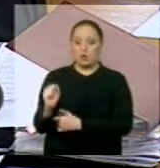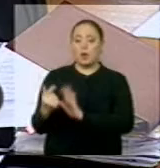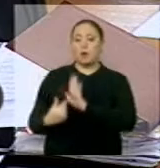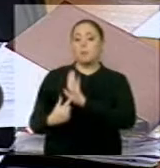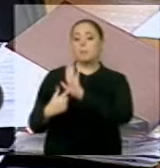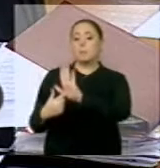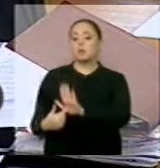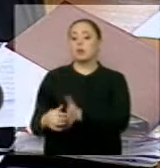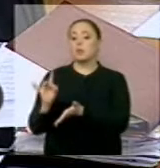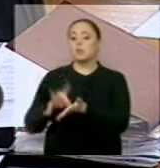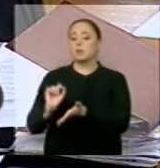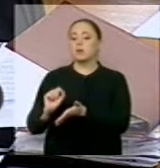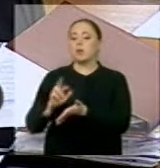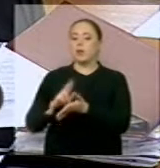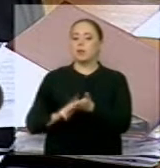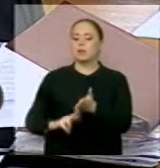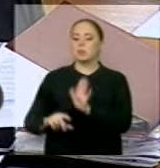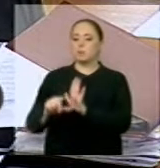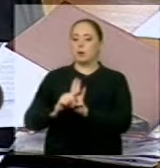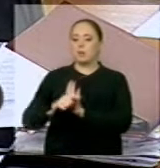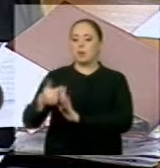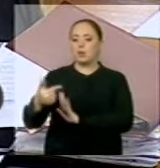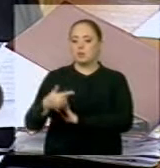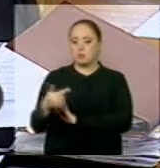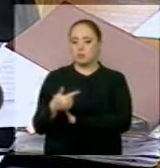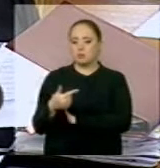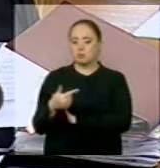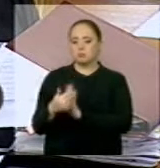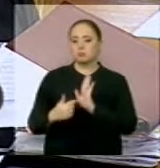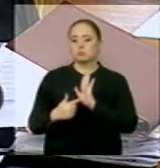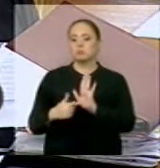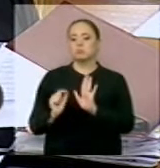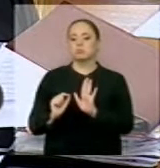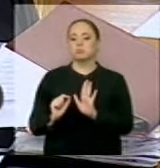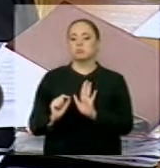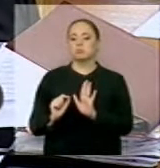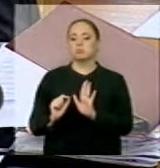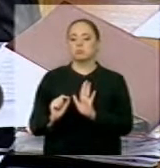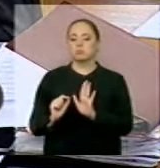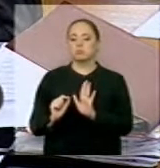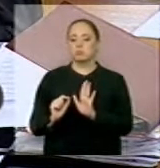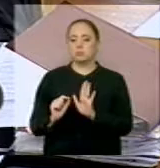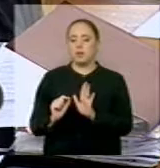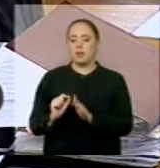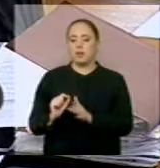e afirma que a redação do parágrafo 2º visou remeter o intérprete para a legislação aplicável no